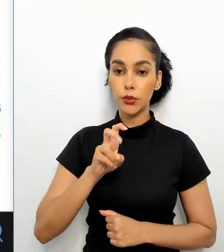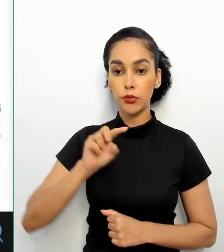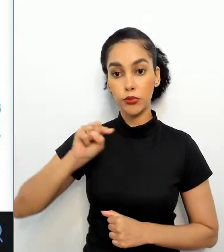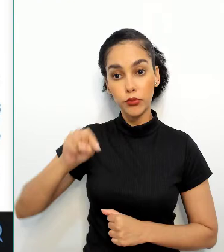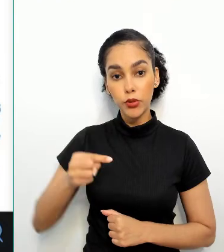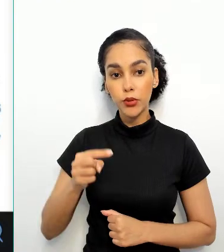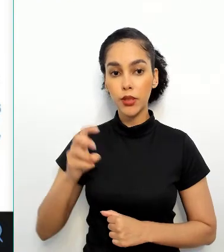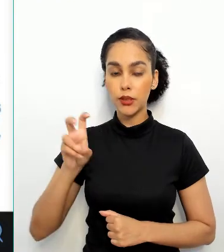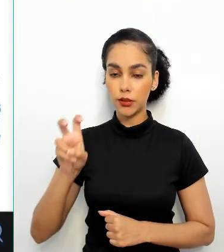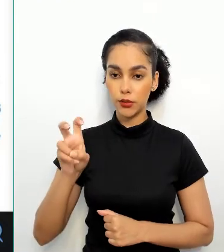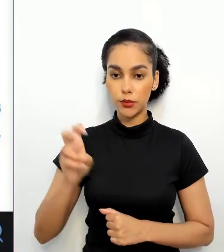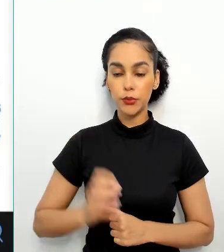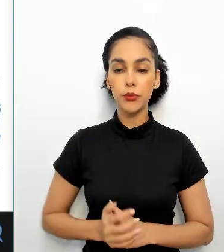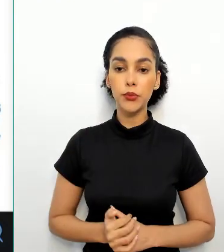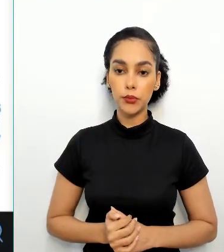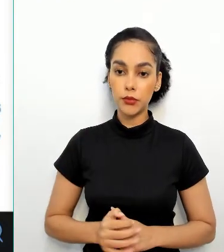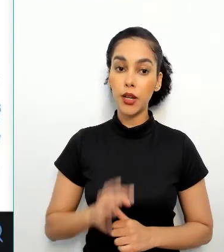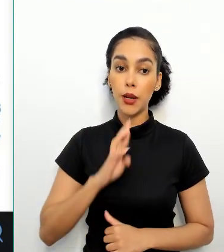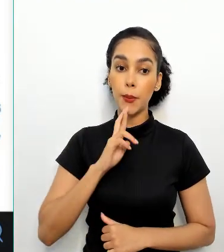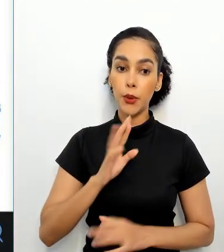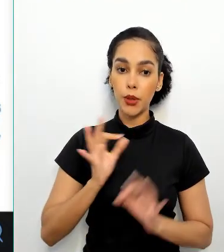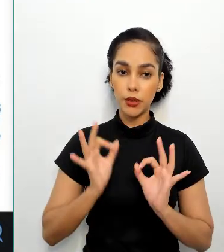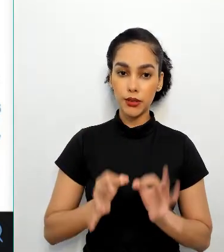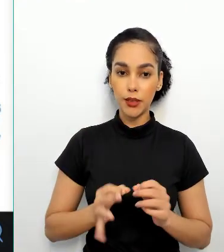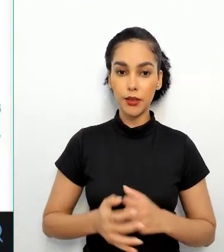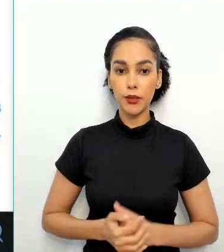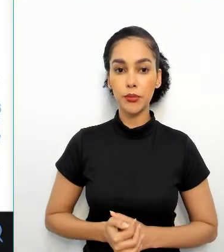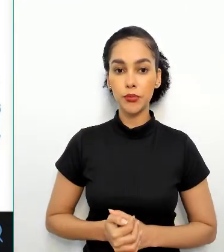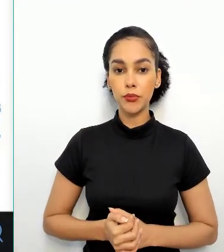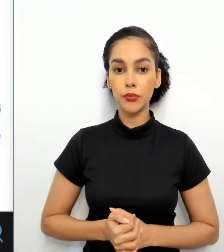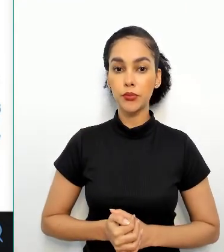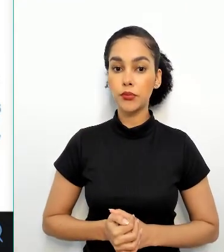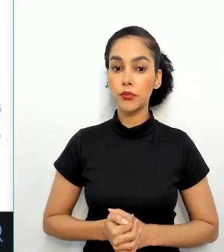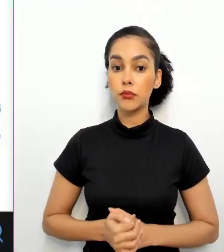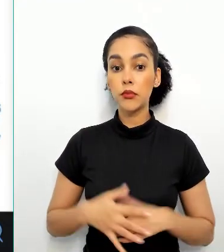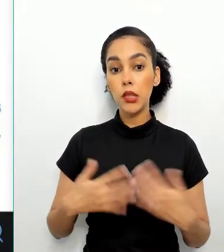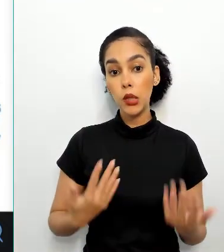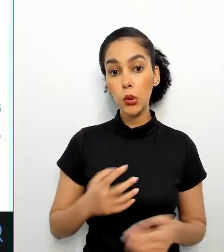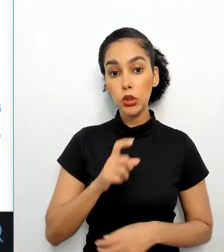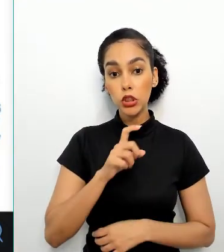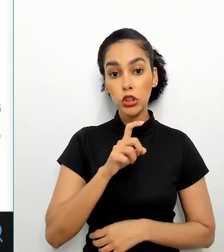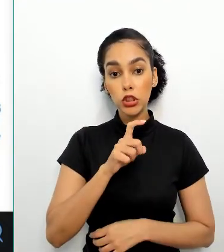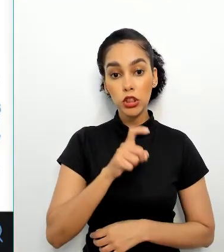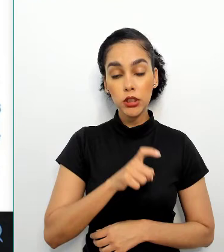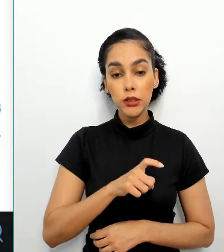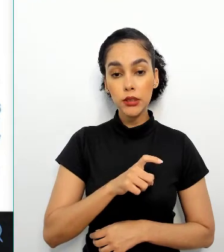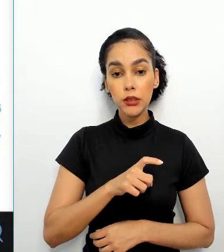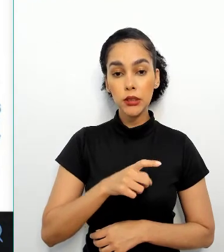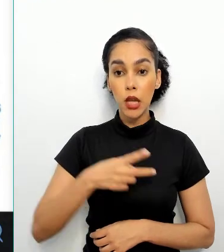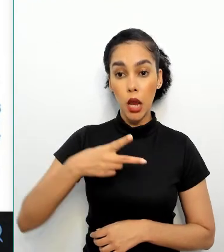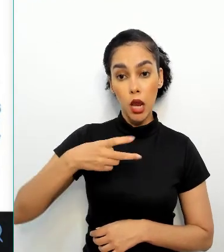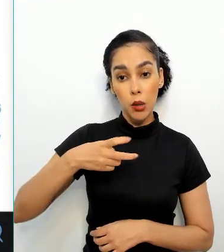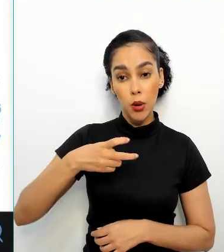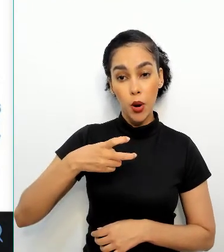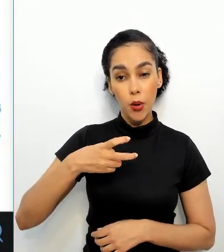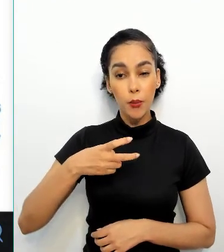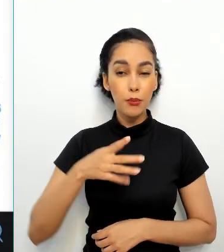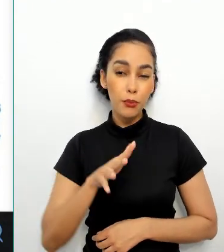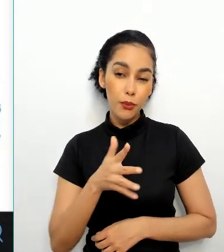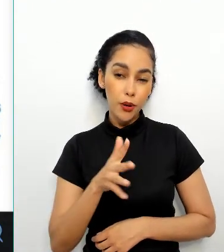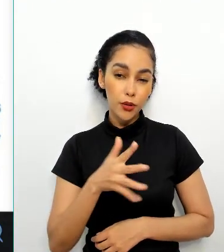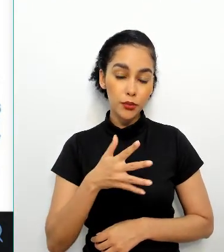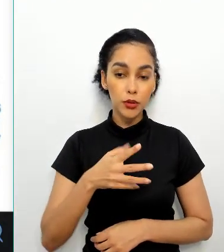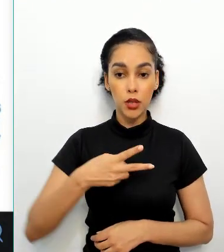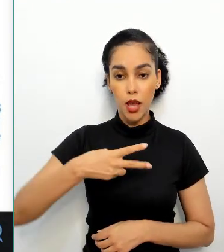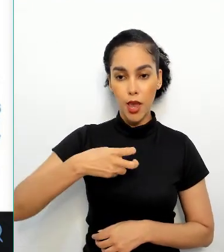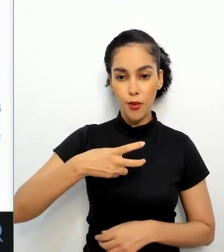vírgula na casa errada. Com uma casa decimal só. 25,5 é a resposta correta. Então, esse valor de x é